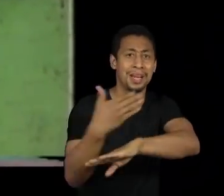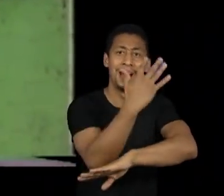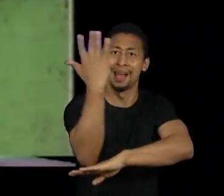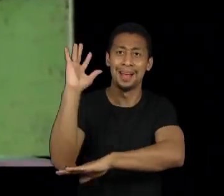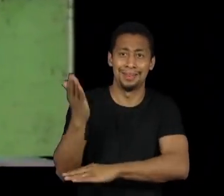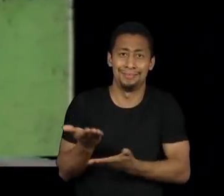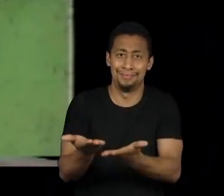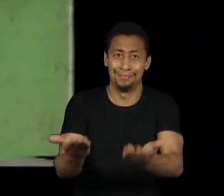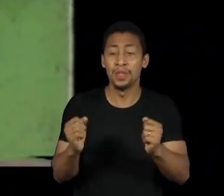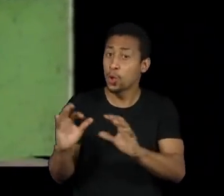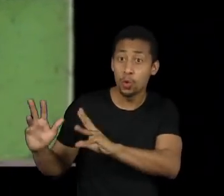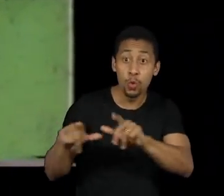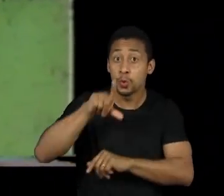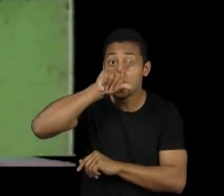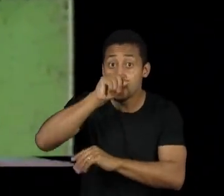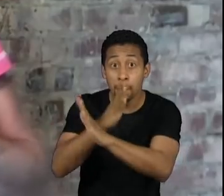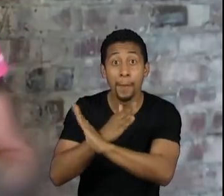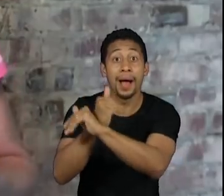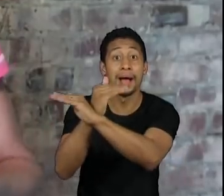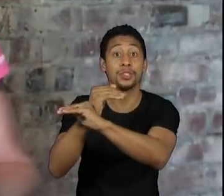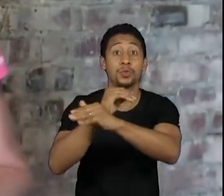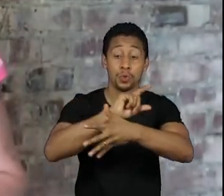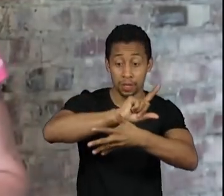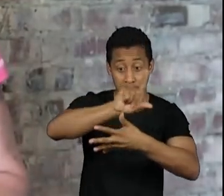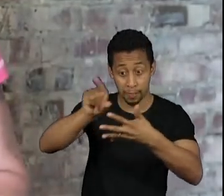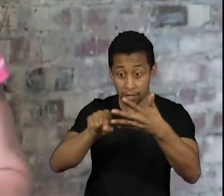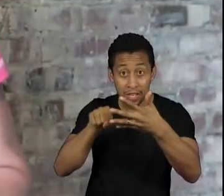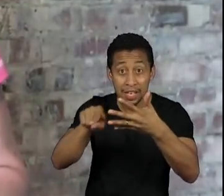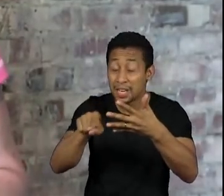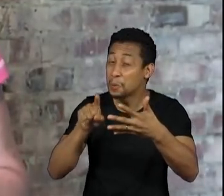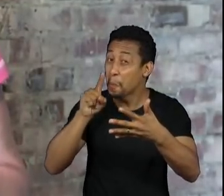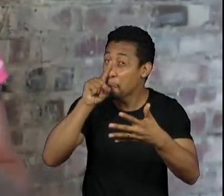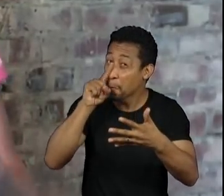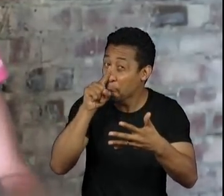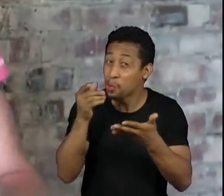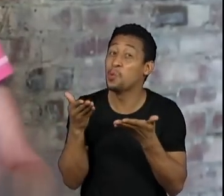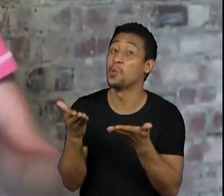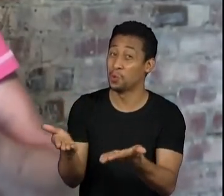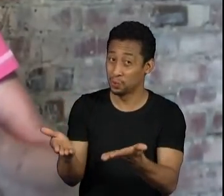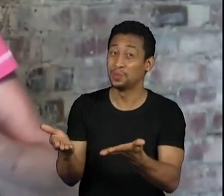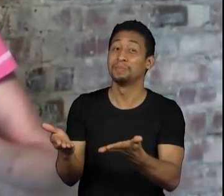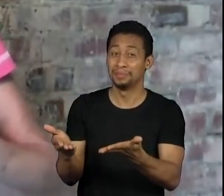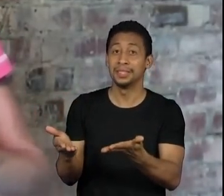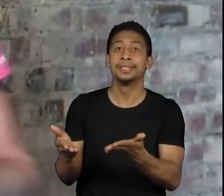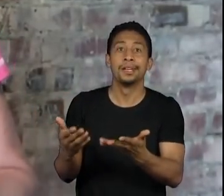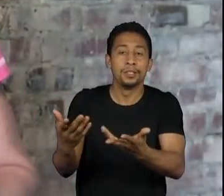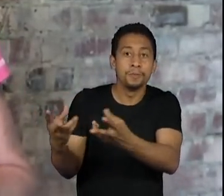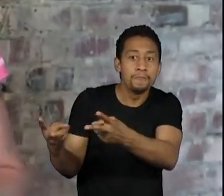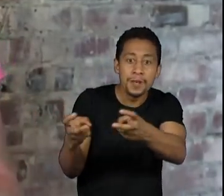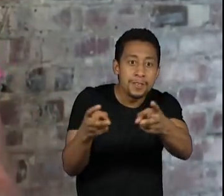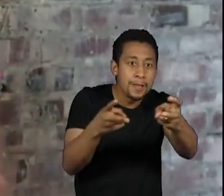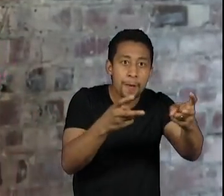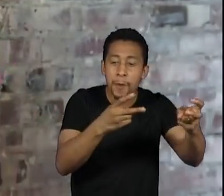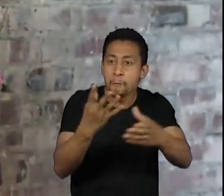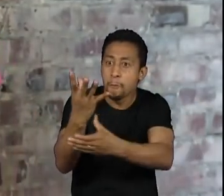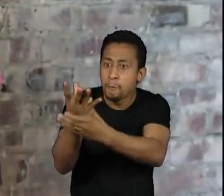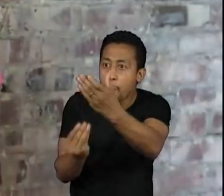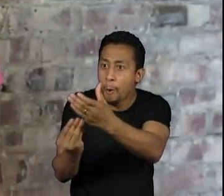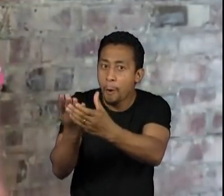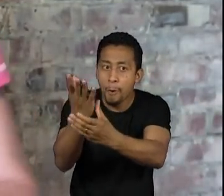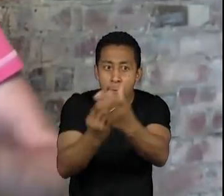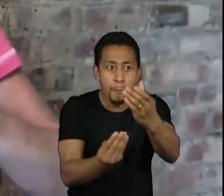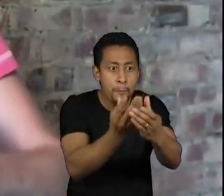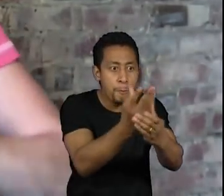Mata Atlântica estão assim, em uma situação em que nós estamos vendo uma taxa de extinções